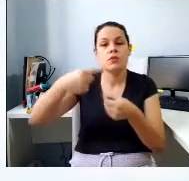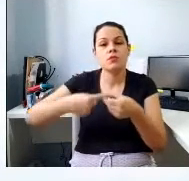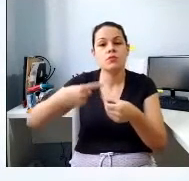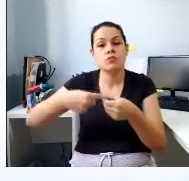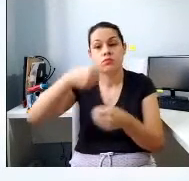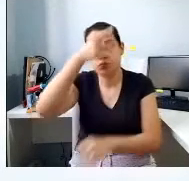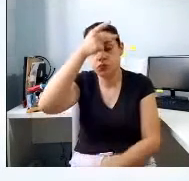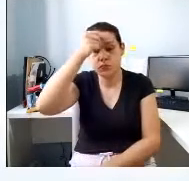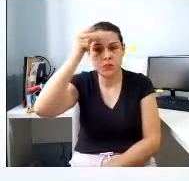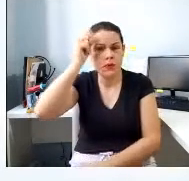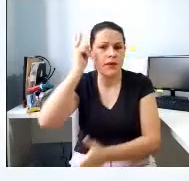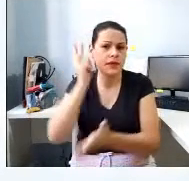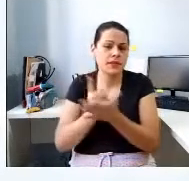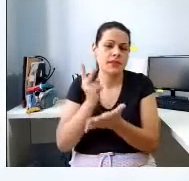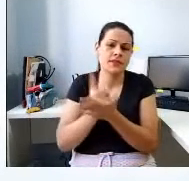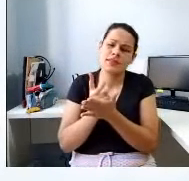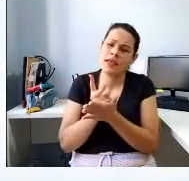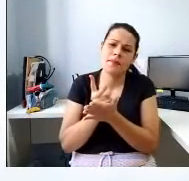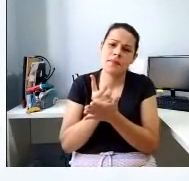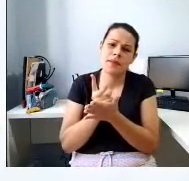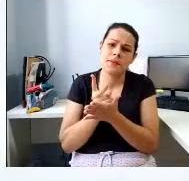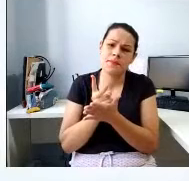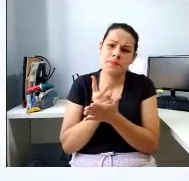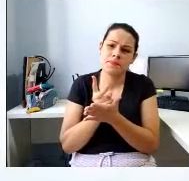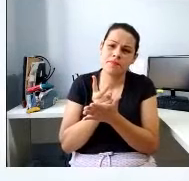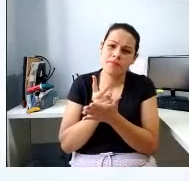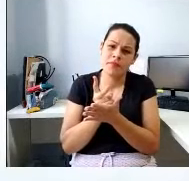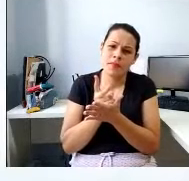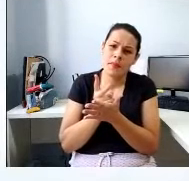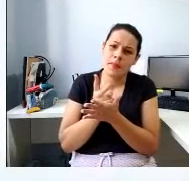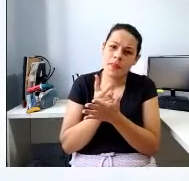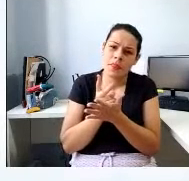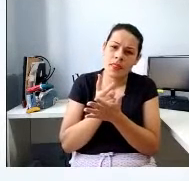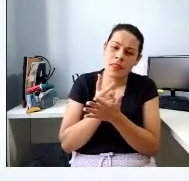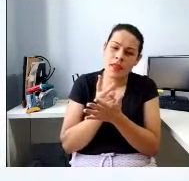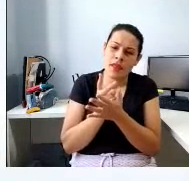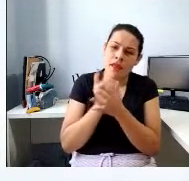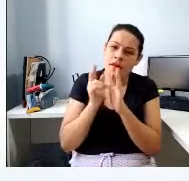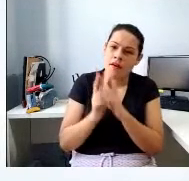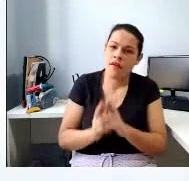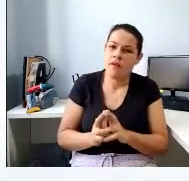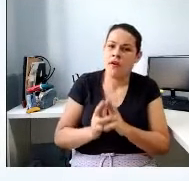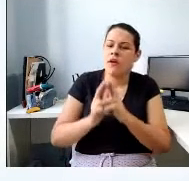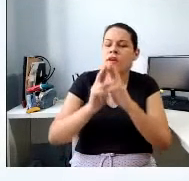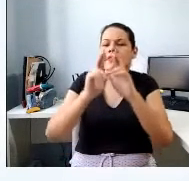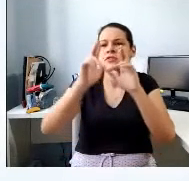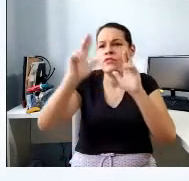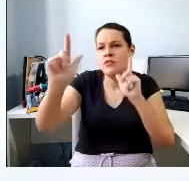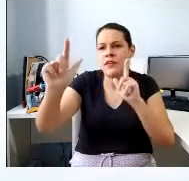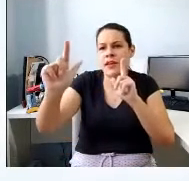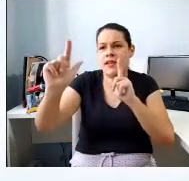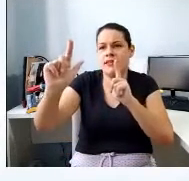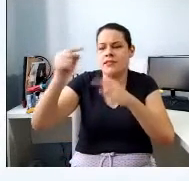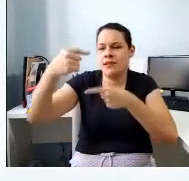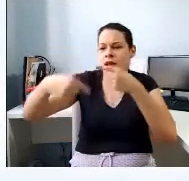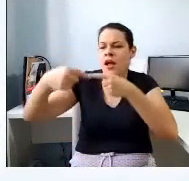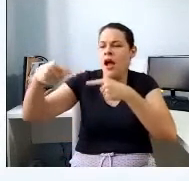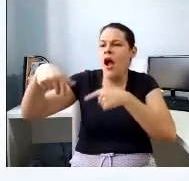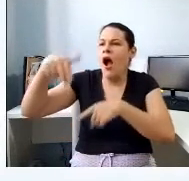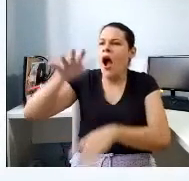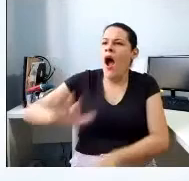foram muito imunes à grande discussão da política nacional, porque tem fatores